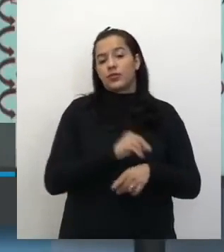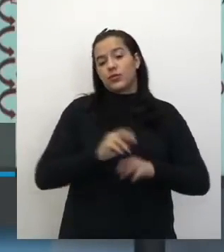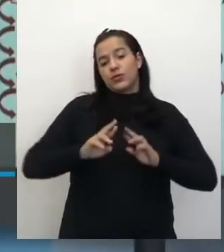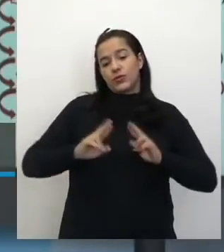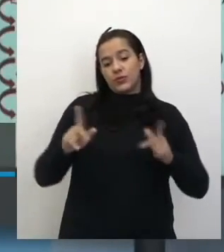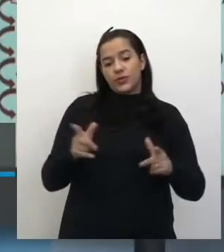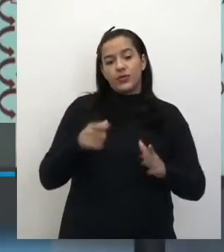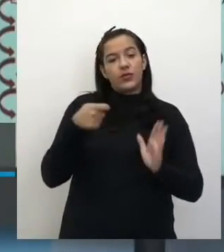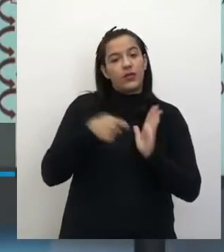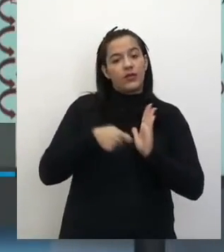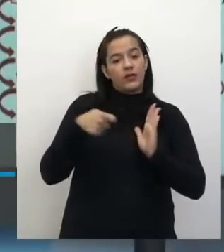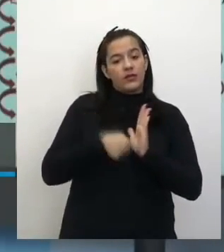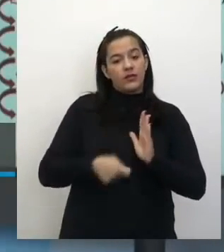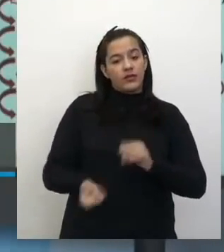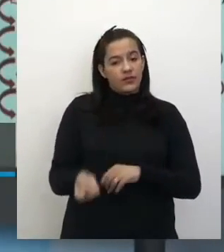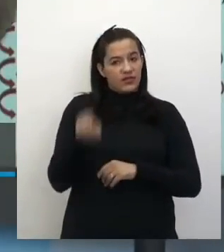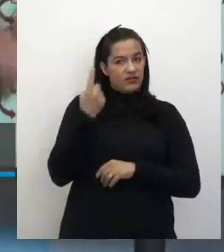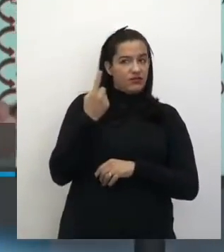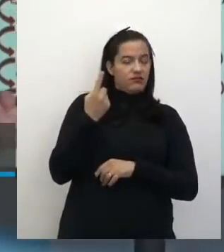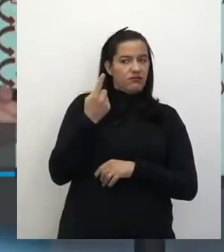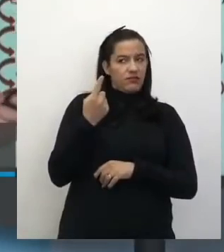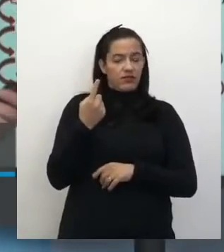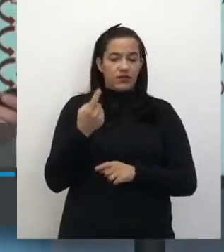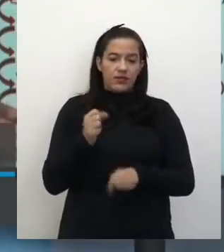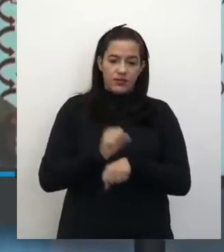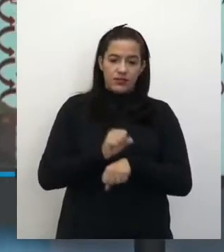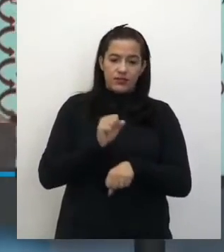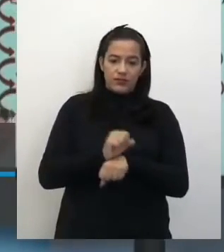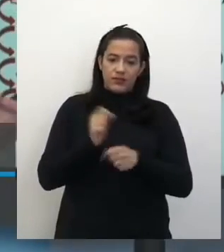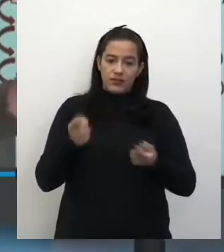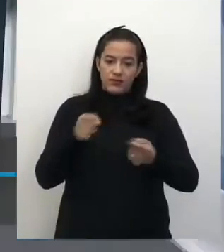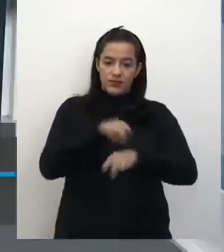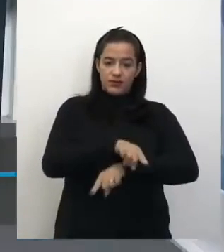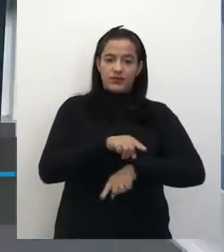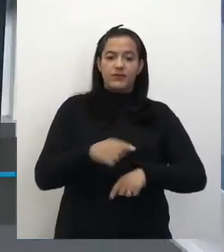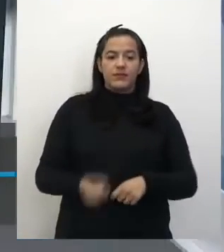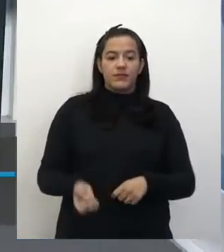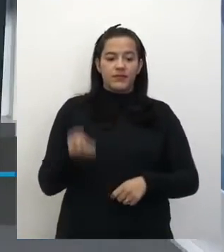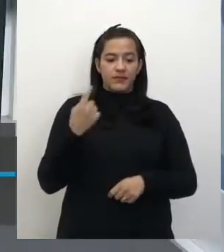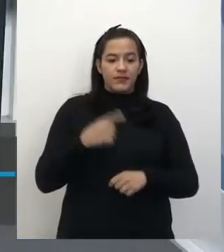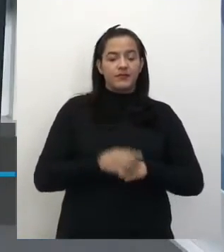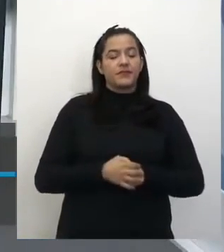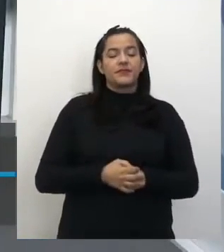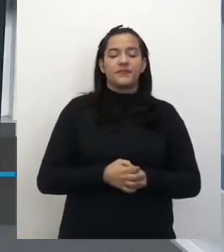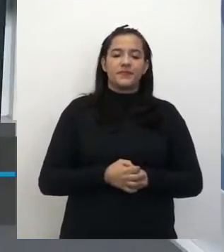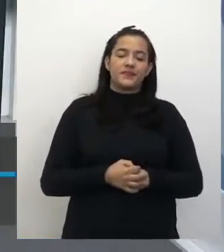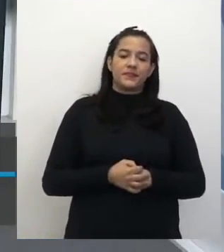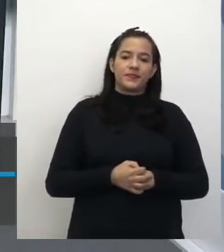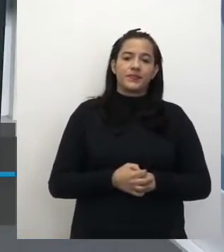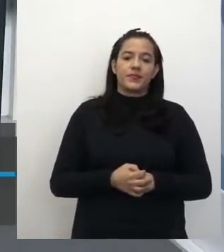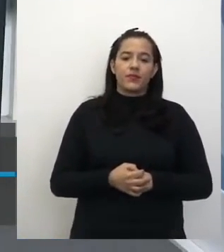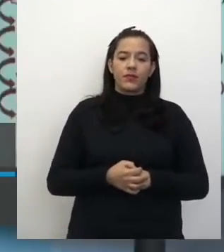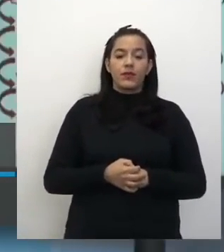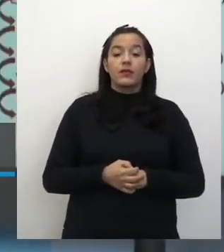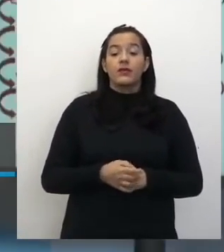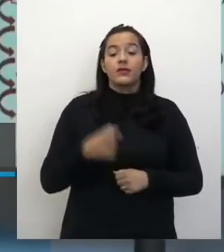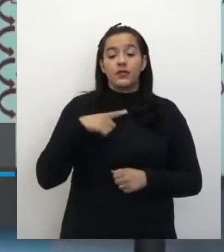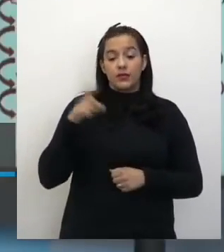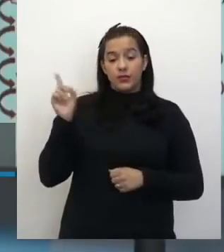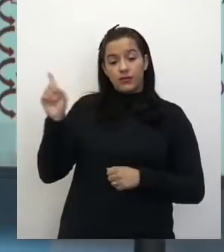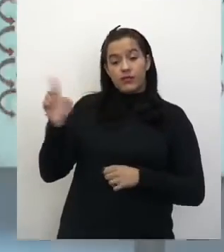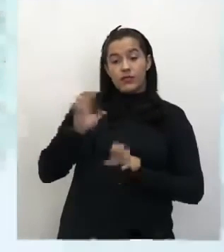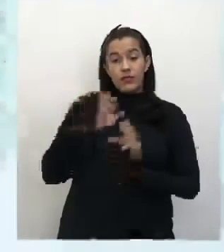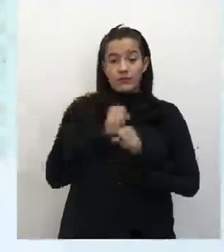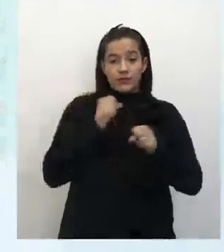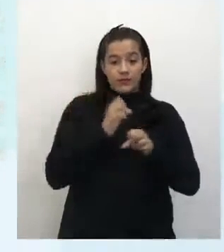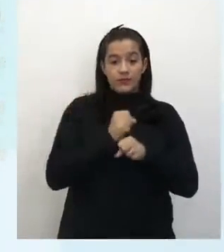confirma a regra, porque estranha justamente porque a gente espera o contrário, né? Não é isso? Isso aí. Ó, e dessas unidades de medida que